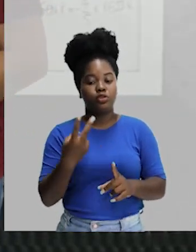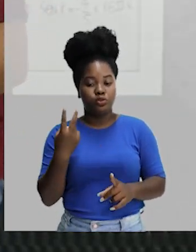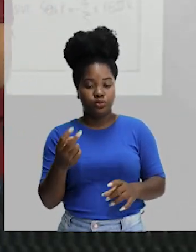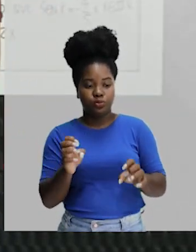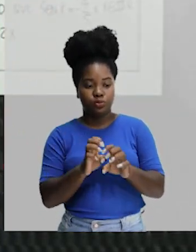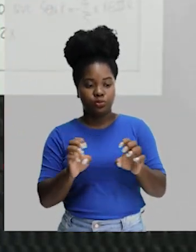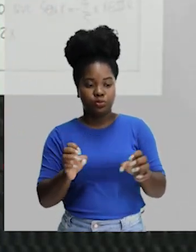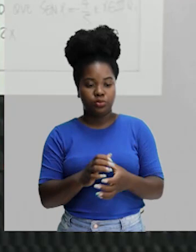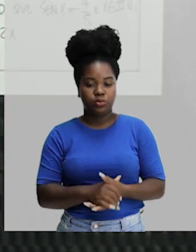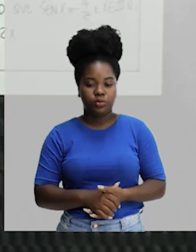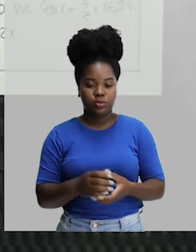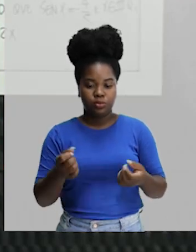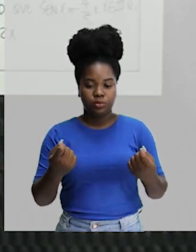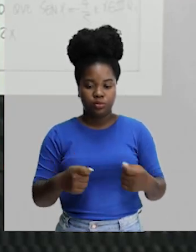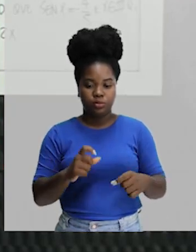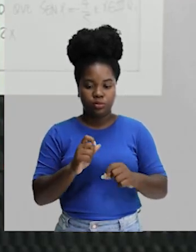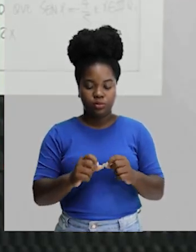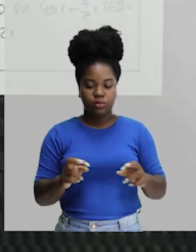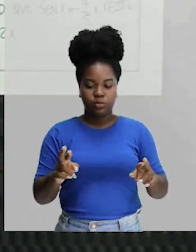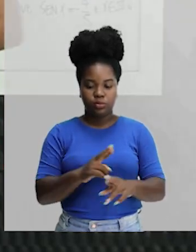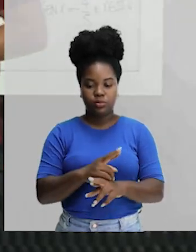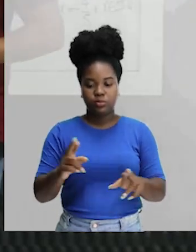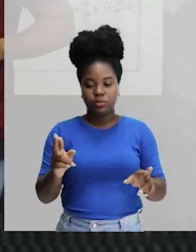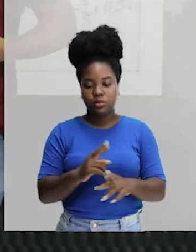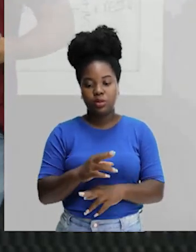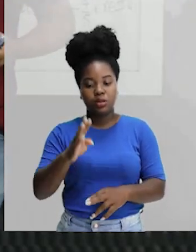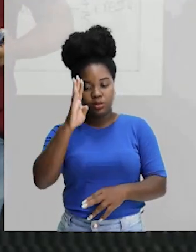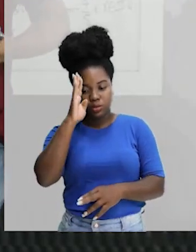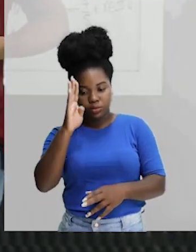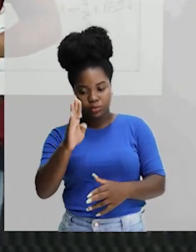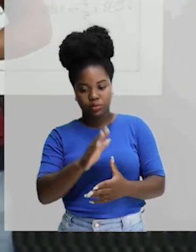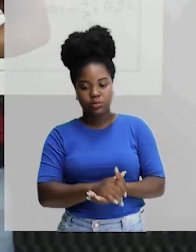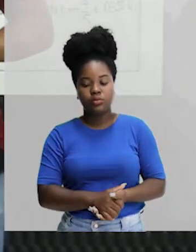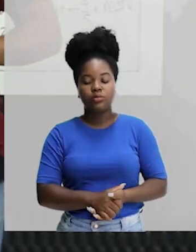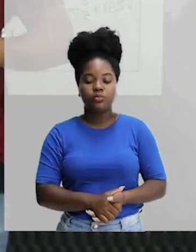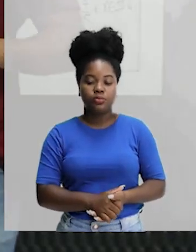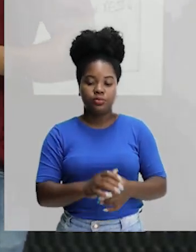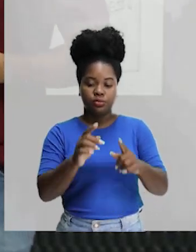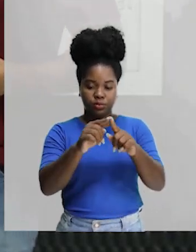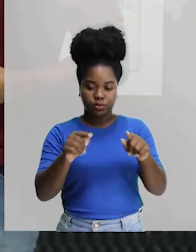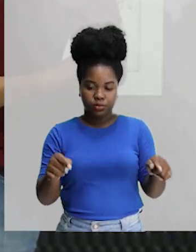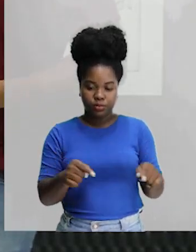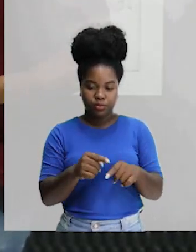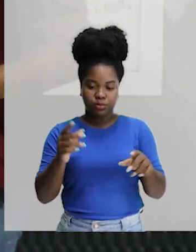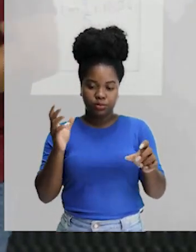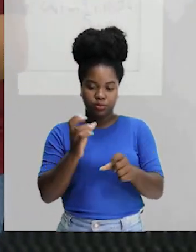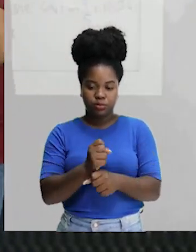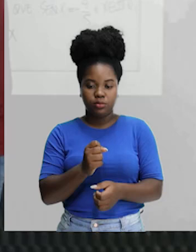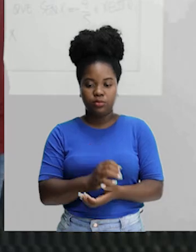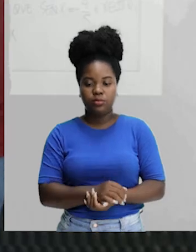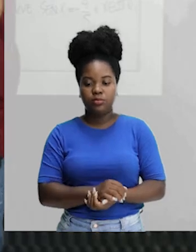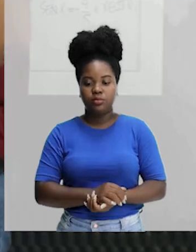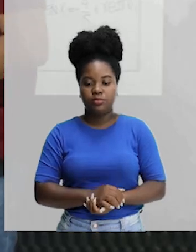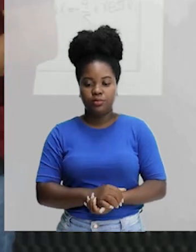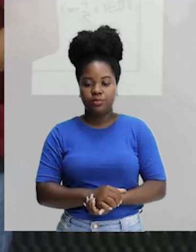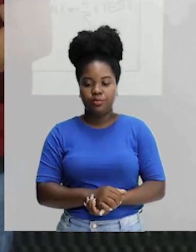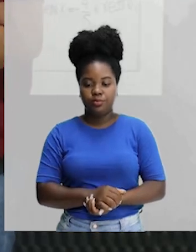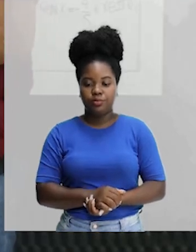Tá? Bastaria eu usar aqui a relação fundamental lá da trigonometria. Beleza? Mas vamos ficar por